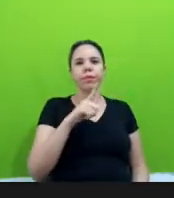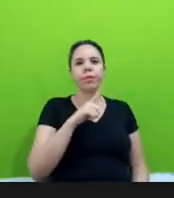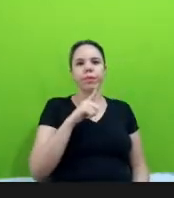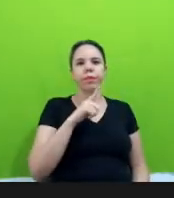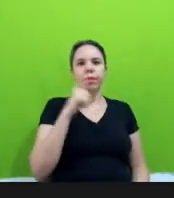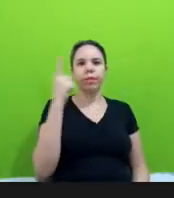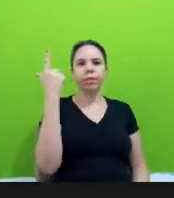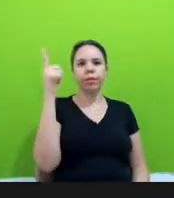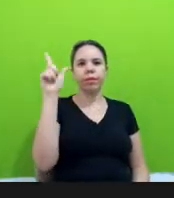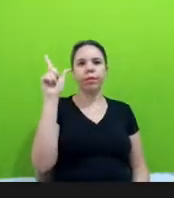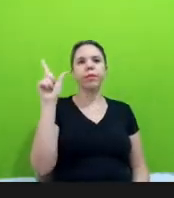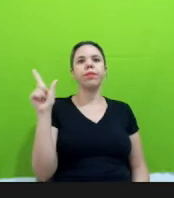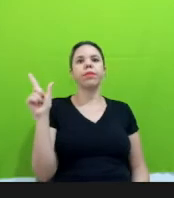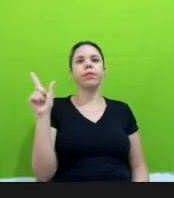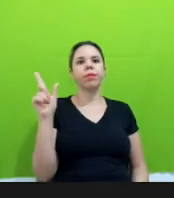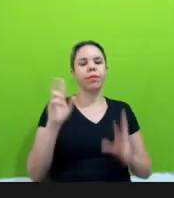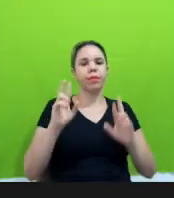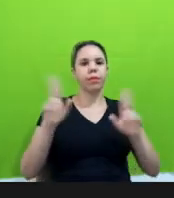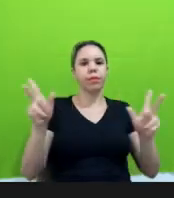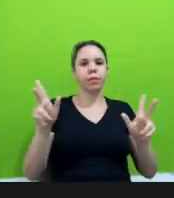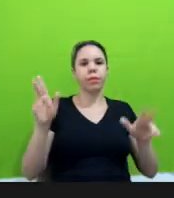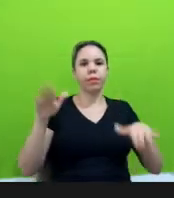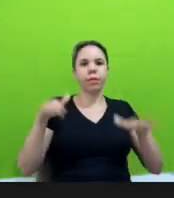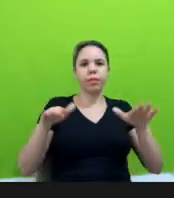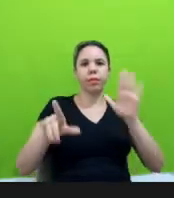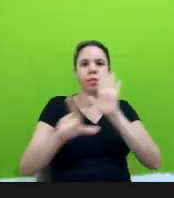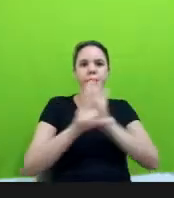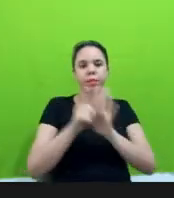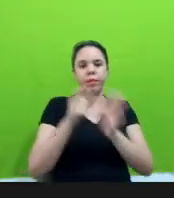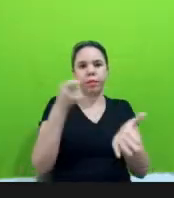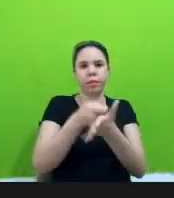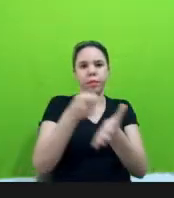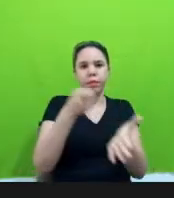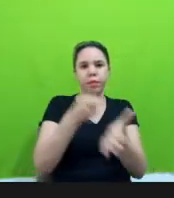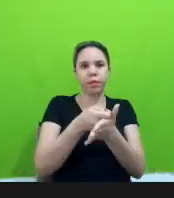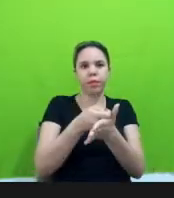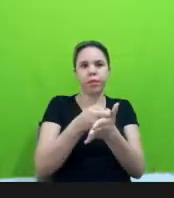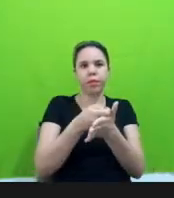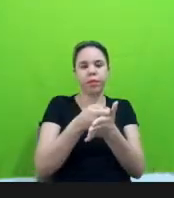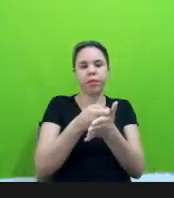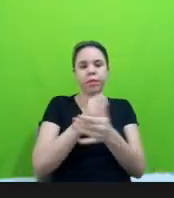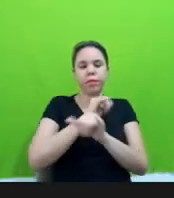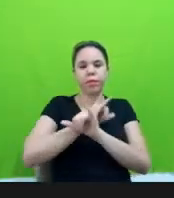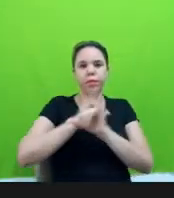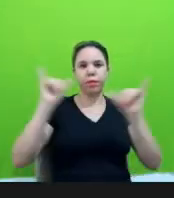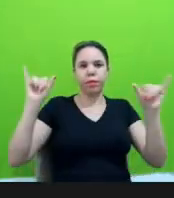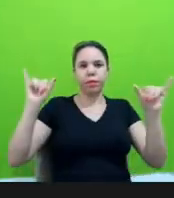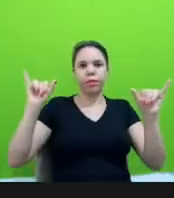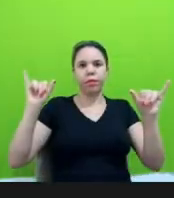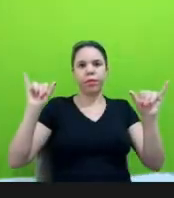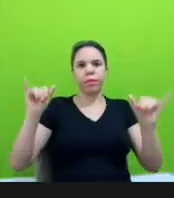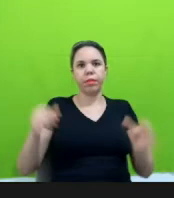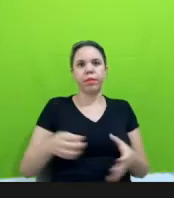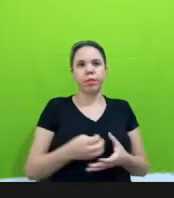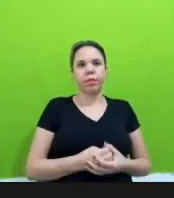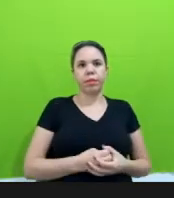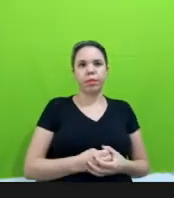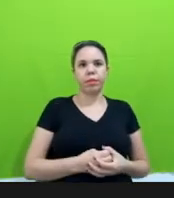outra hipótese legal que obrigue ele a divulgar essa informação, né,